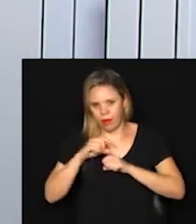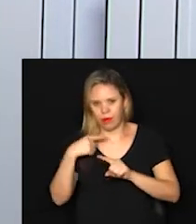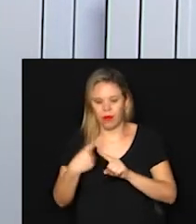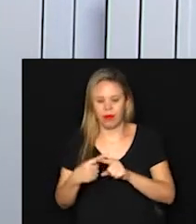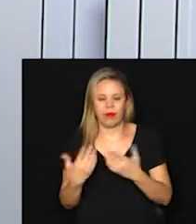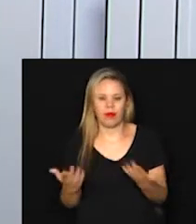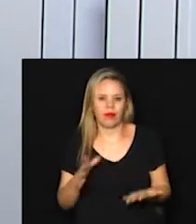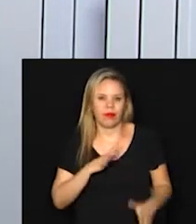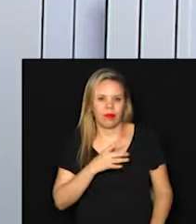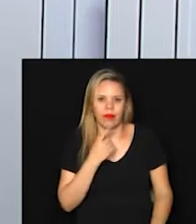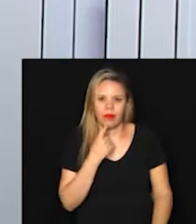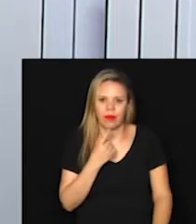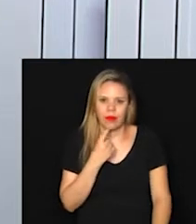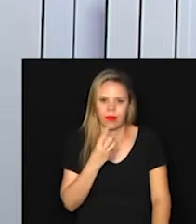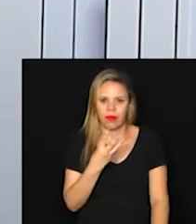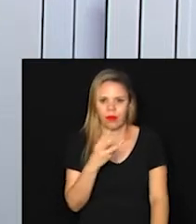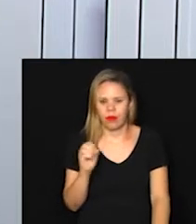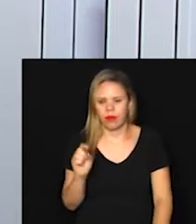na cidade de Campinas,